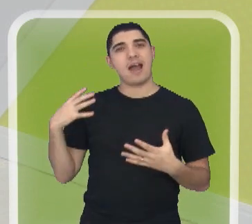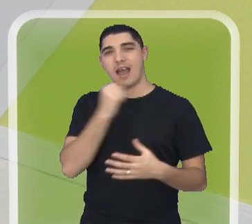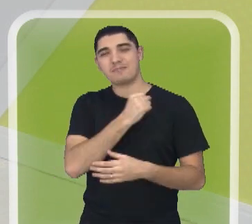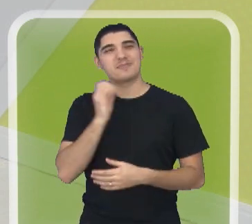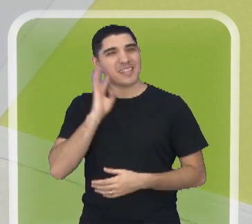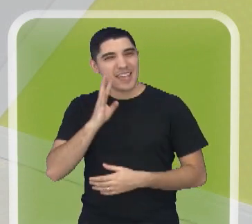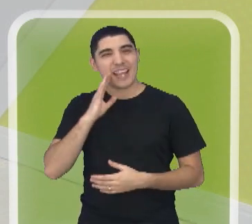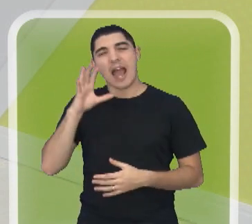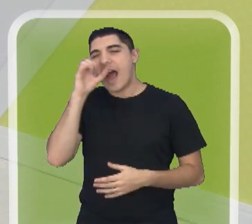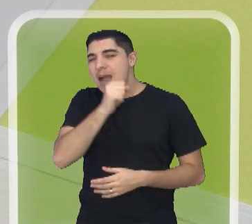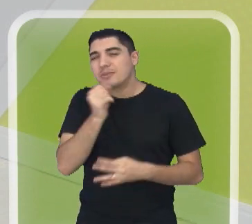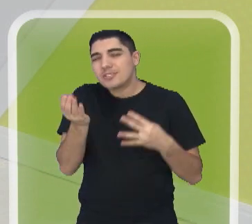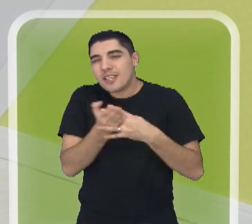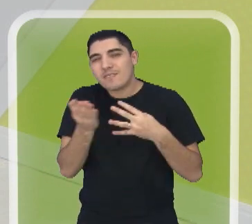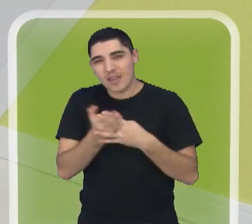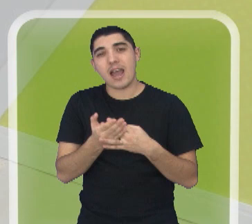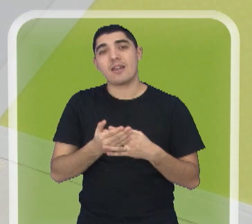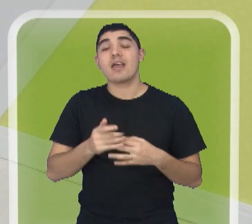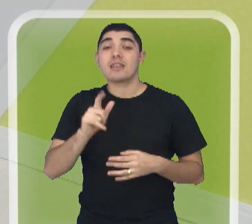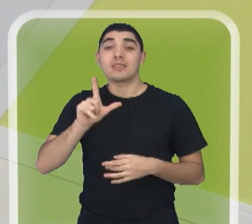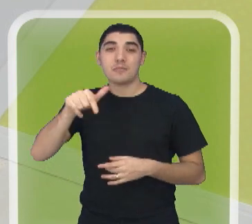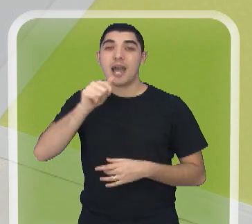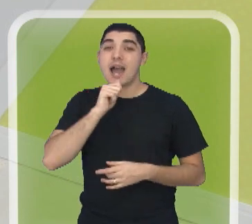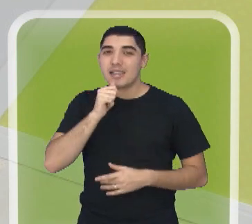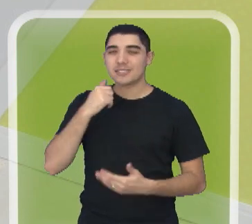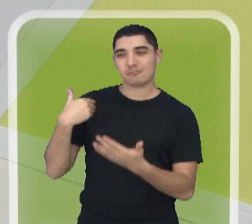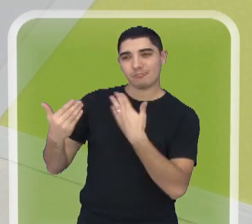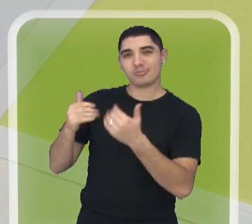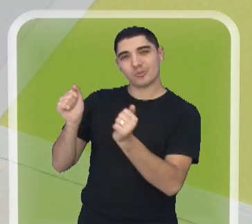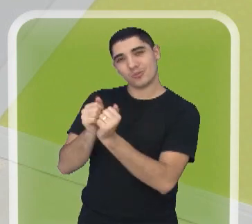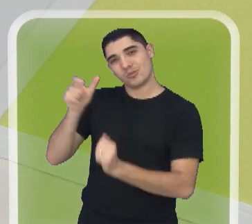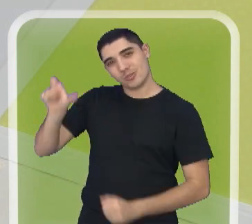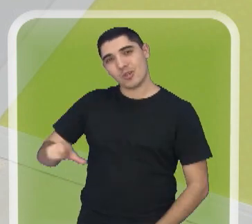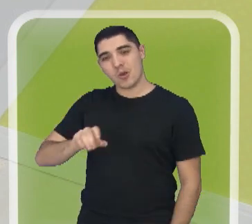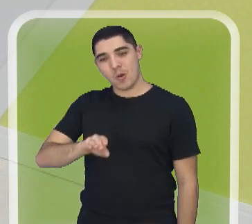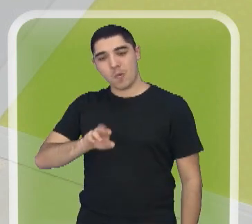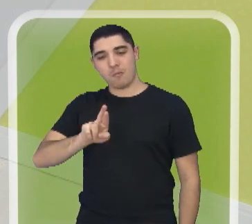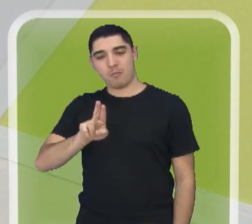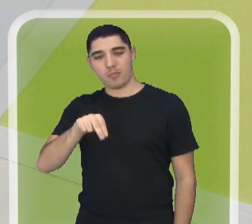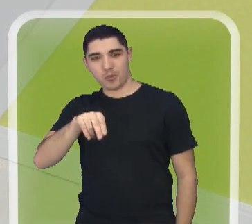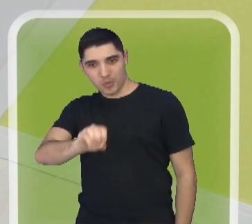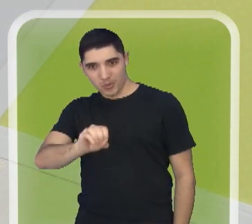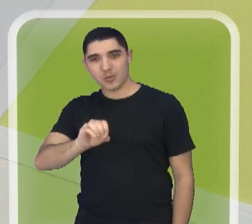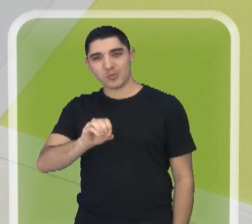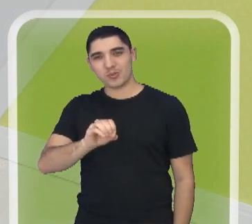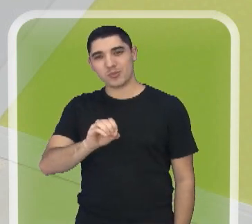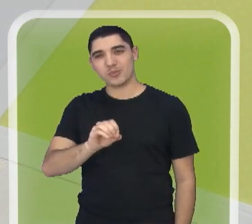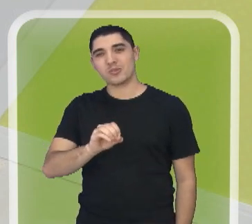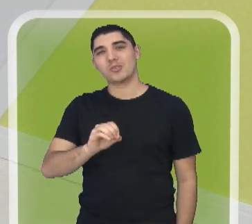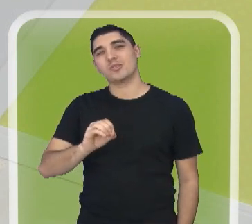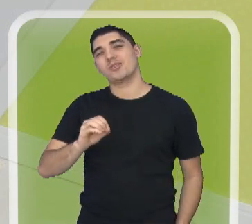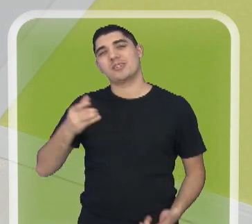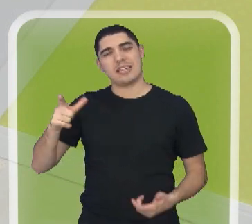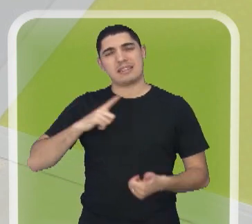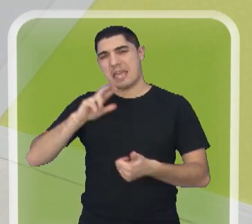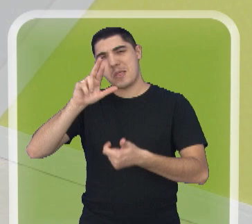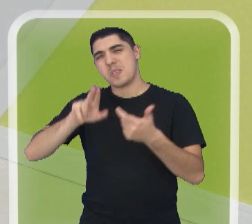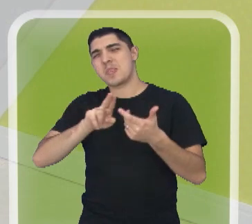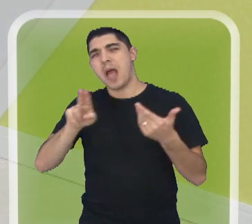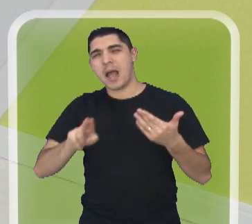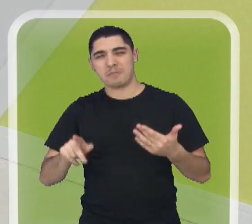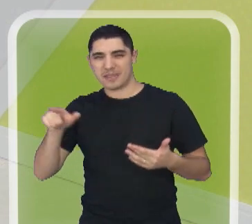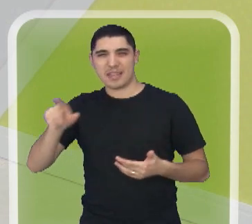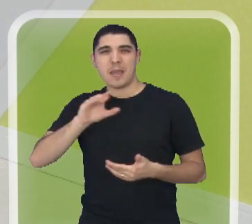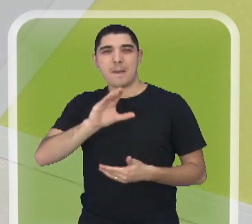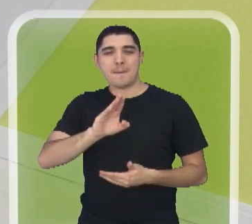A gente vai para um rápido intervalo, já tem mais Bruno Casarini, o Bruno Constantino, Bruno Casarini, como você queira.